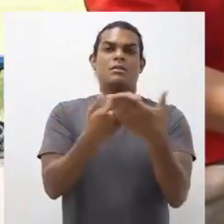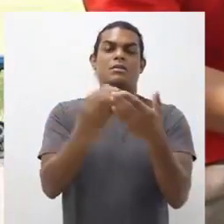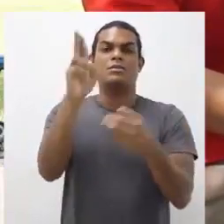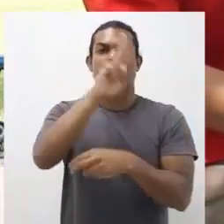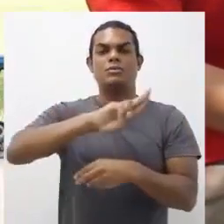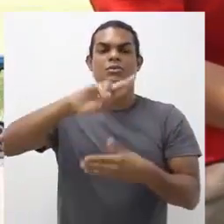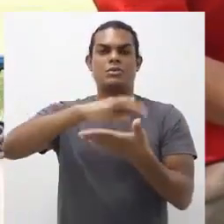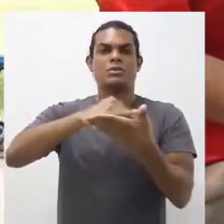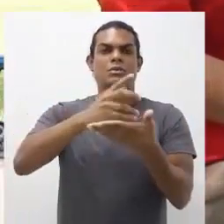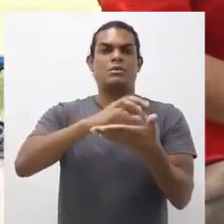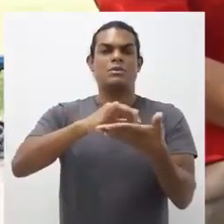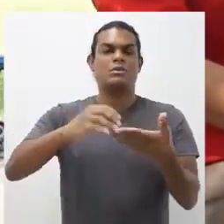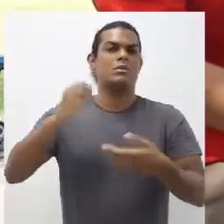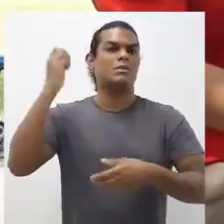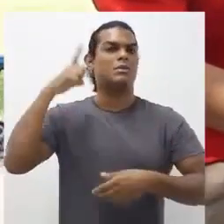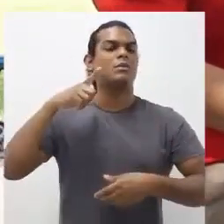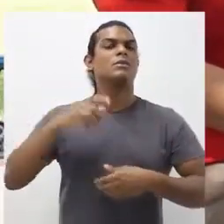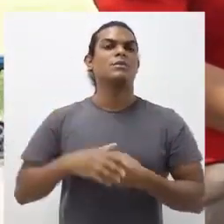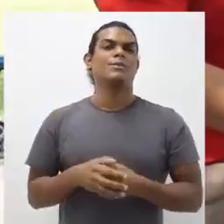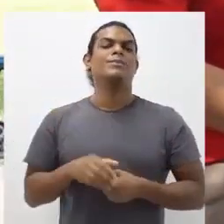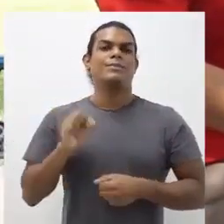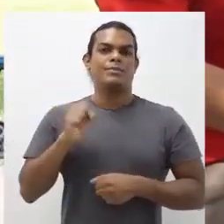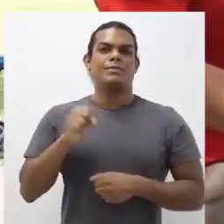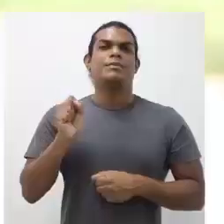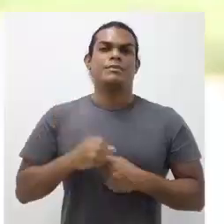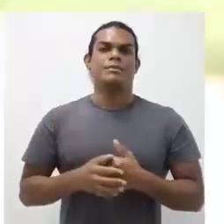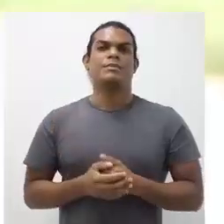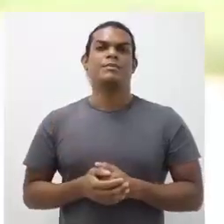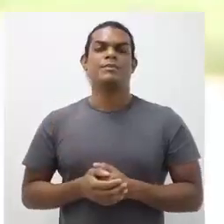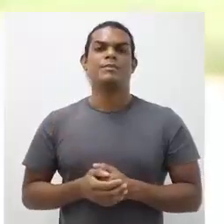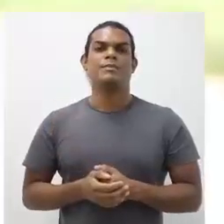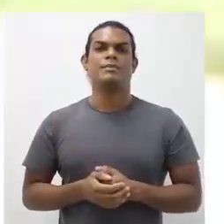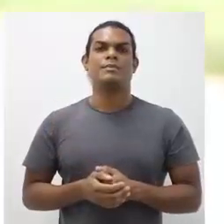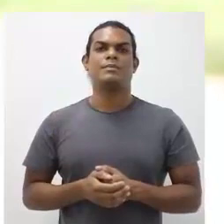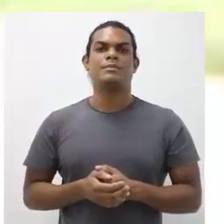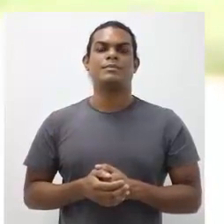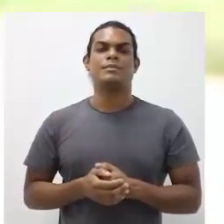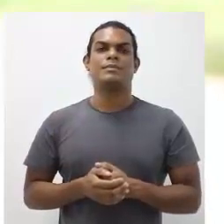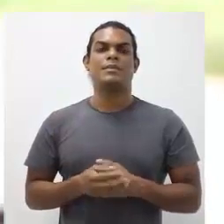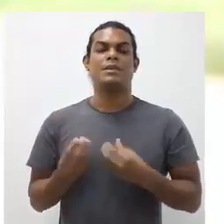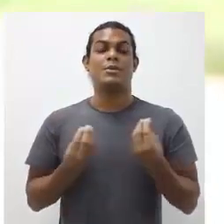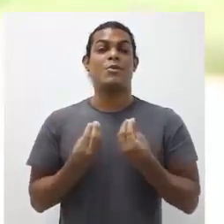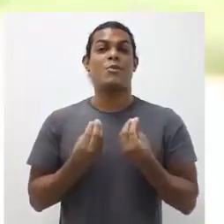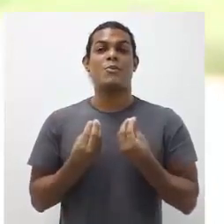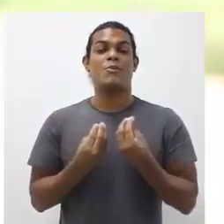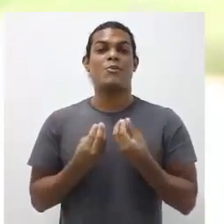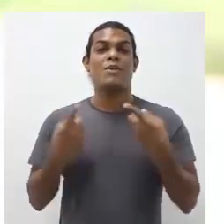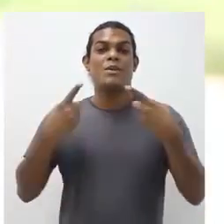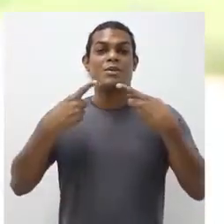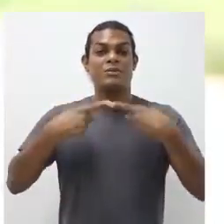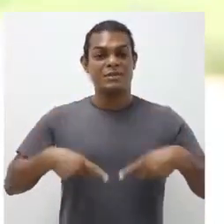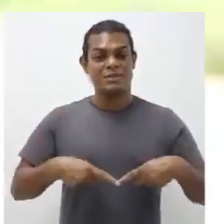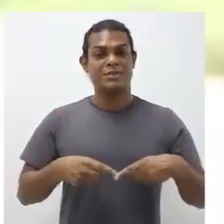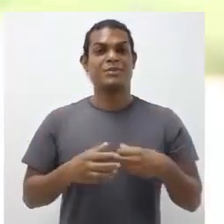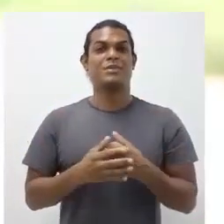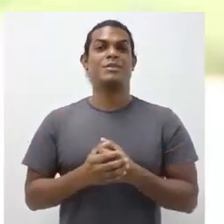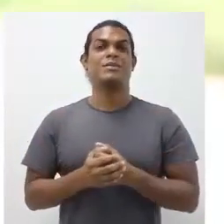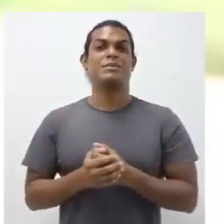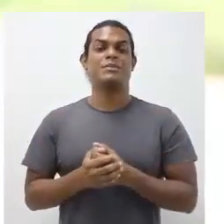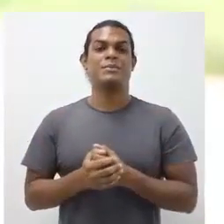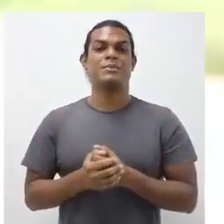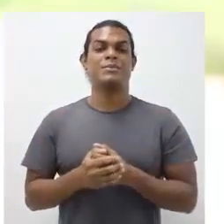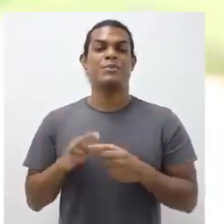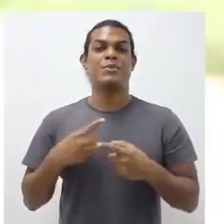os recursos móveis, as tecnologias móveis? Sim. É sempre um desafio, né? Quando a gente está